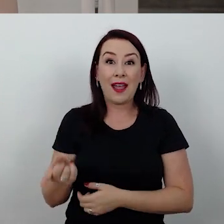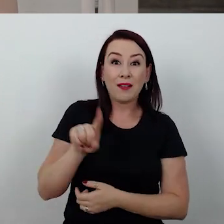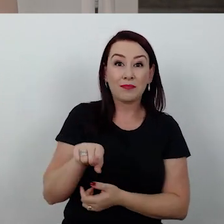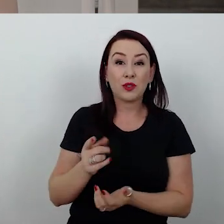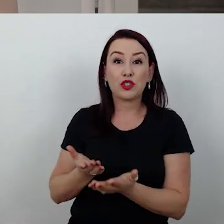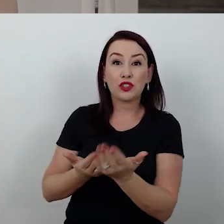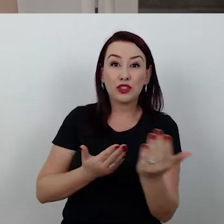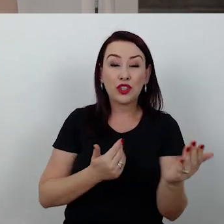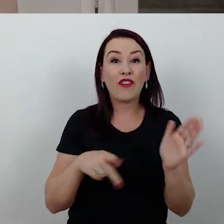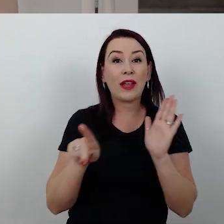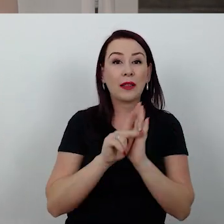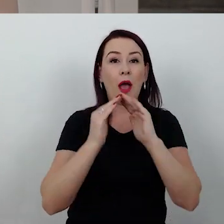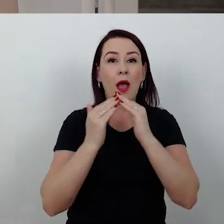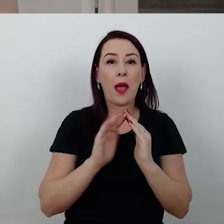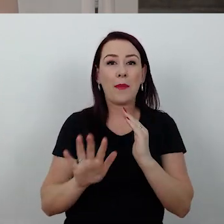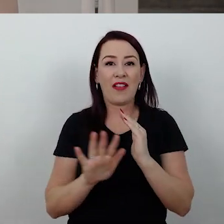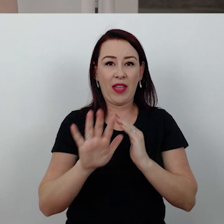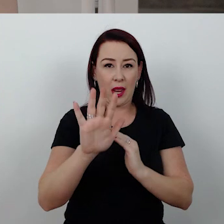experiência das periferias para o filme.